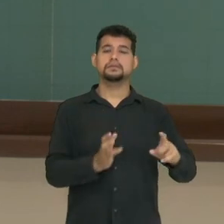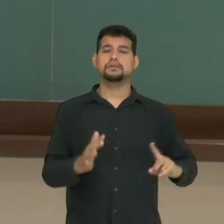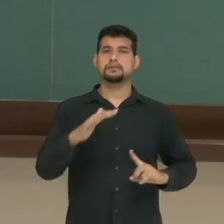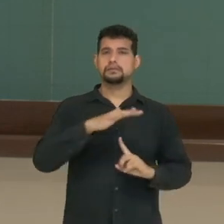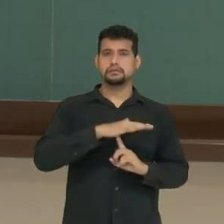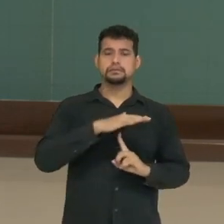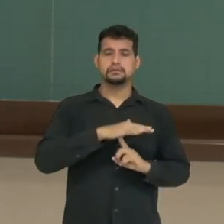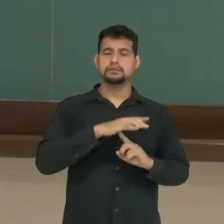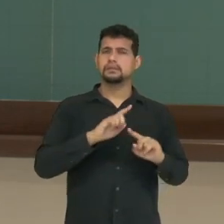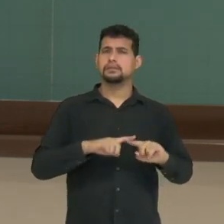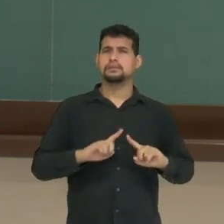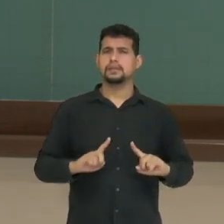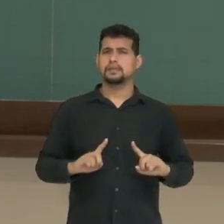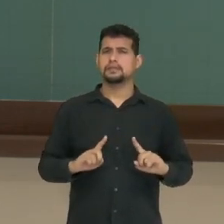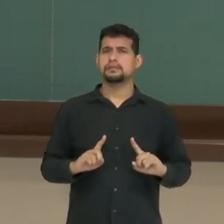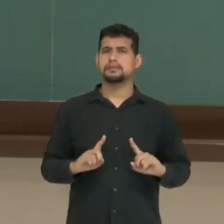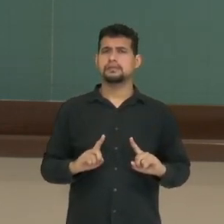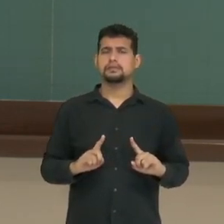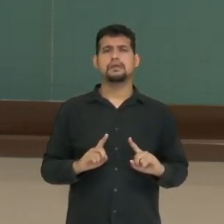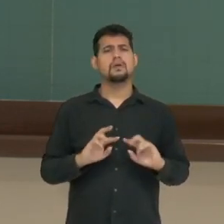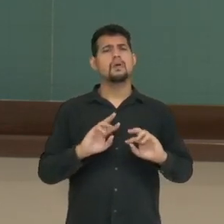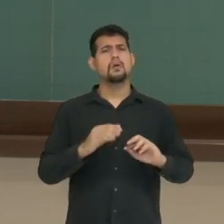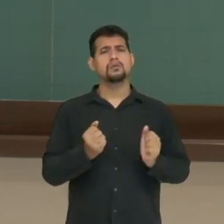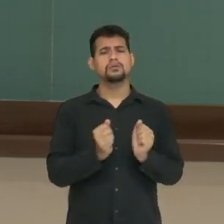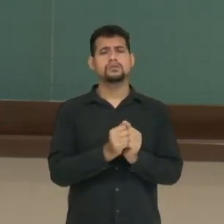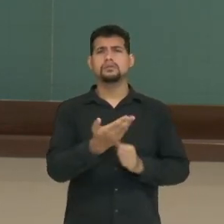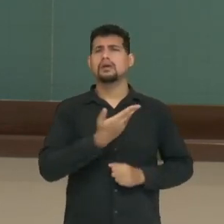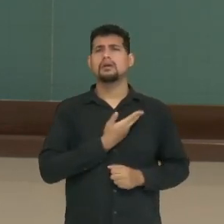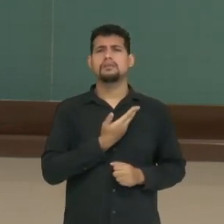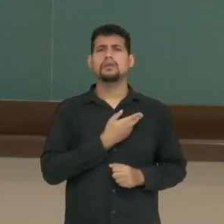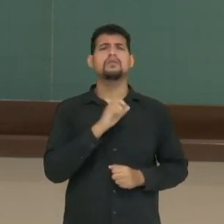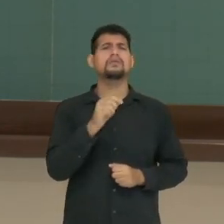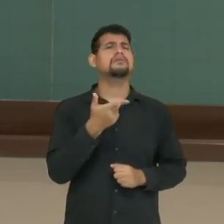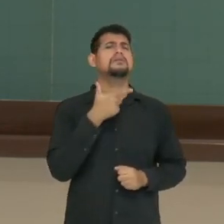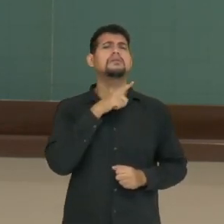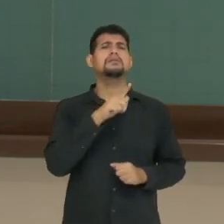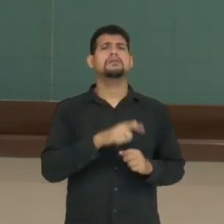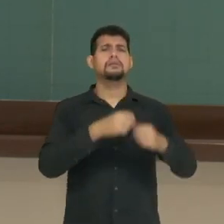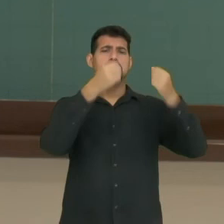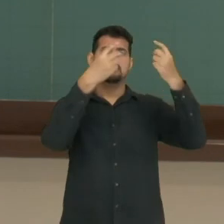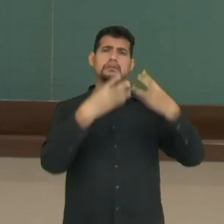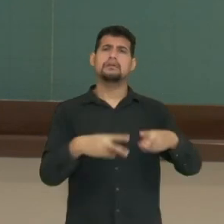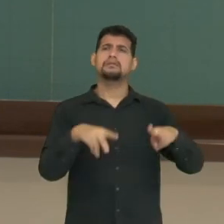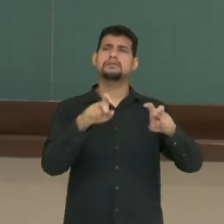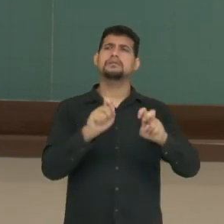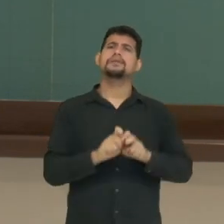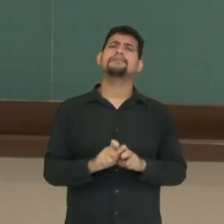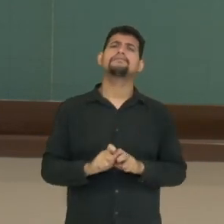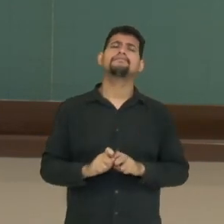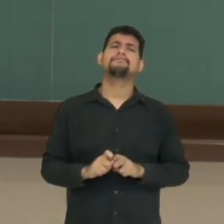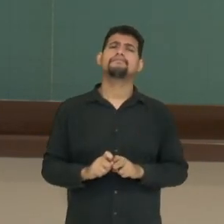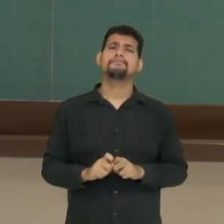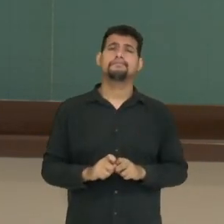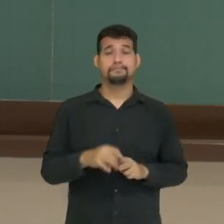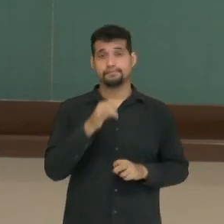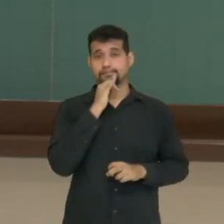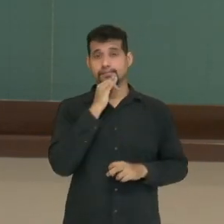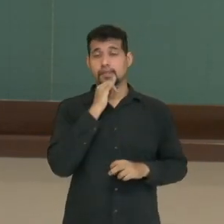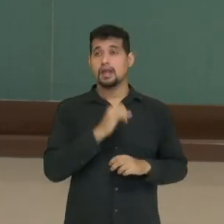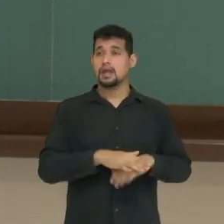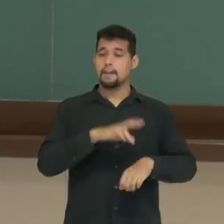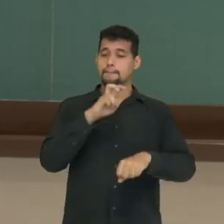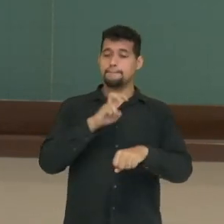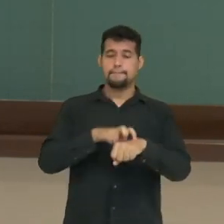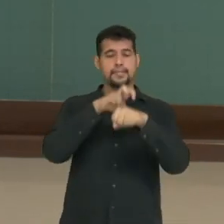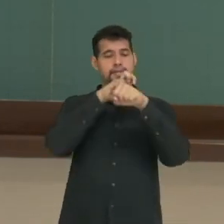Paraná. Então, com os teus colegas, o que você conseguiu redigir sobre o quê? Sobre a